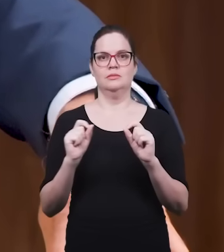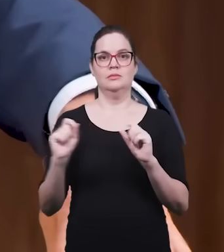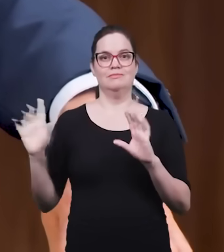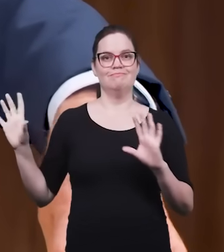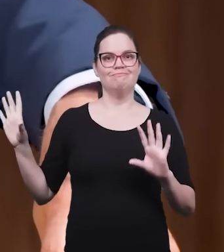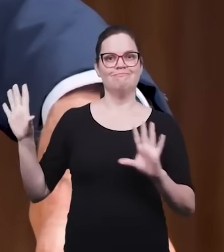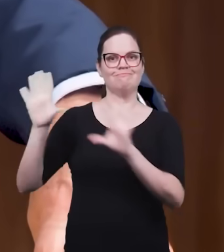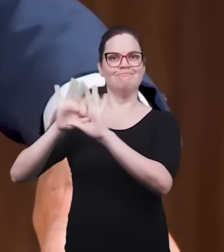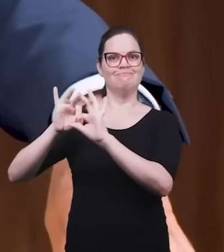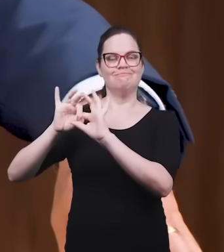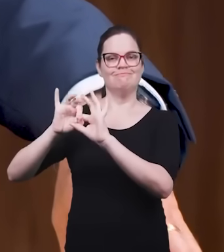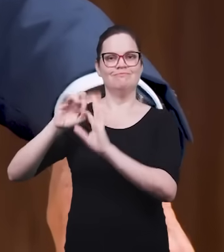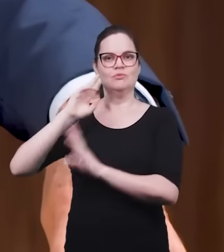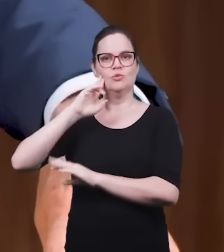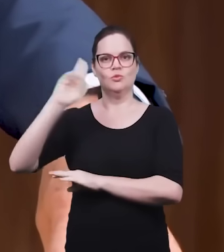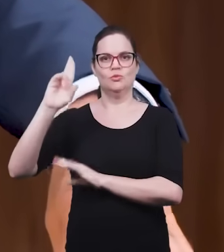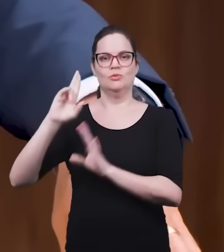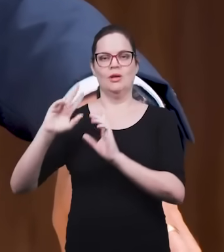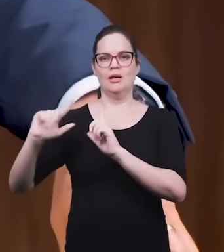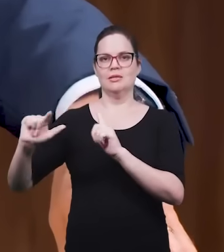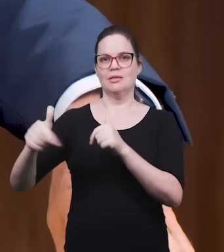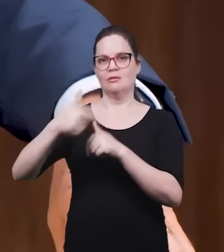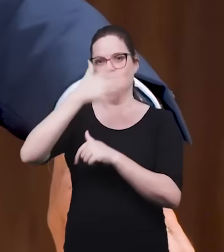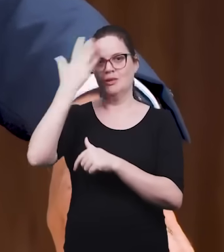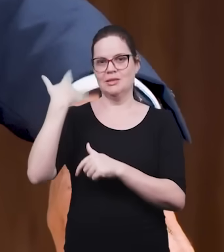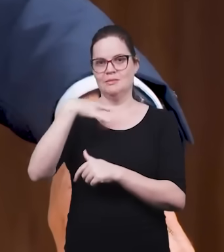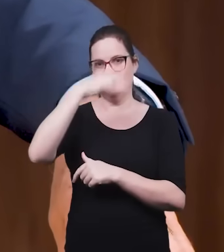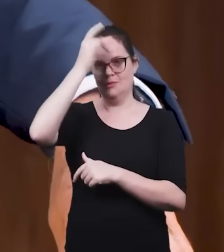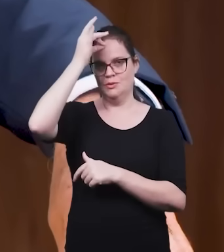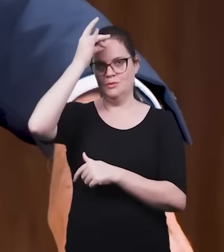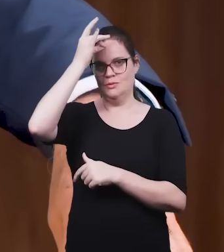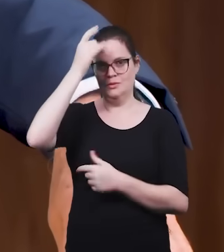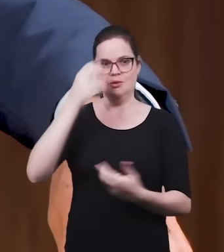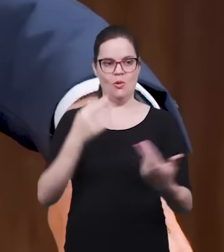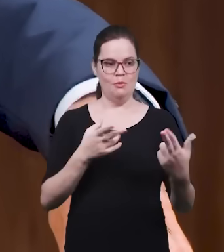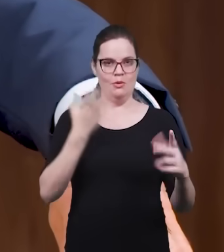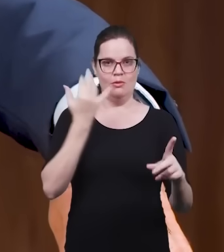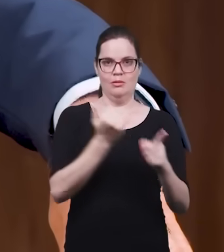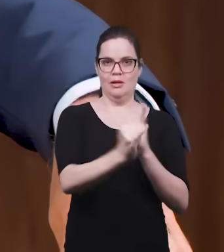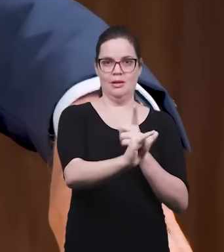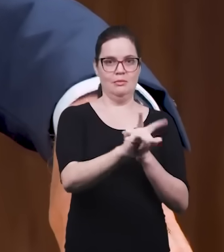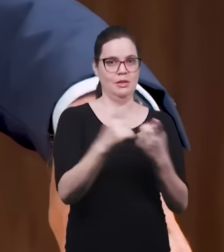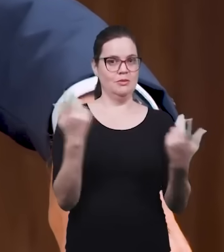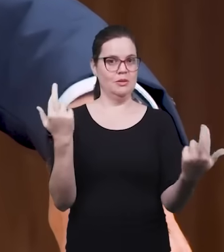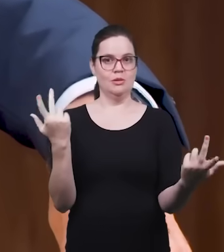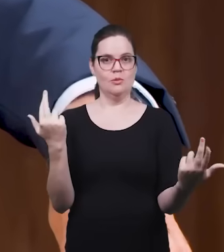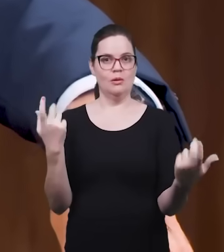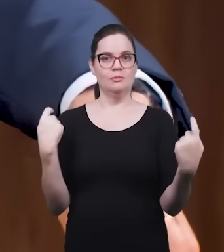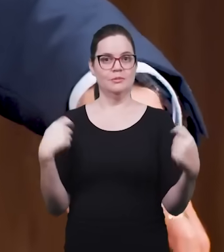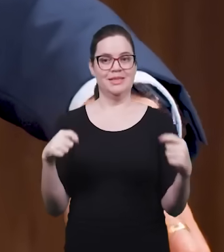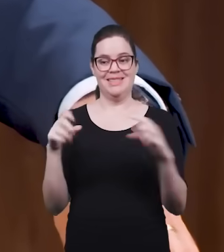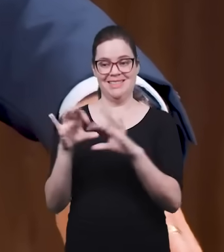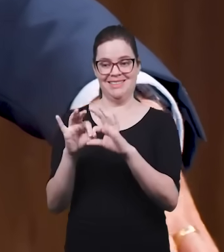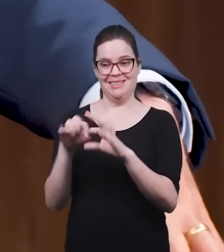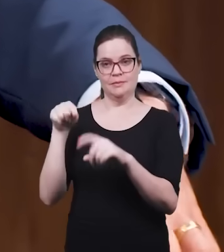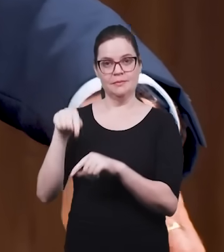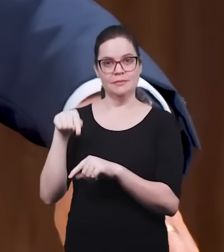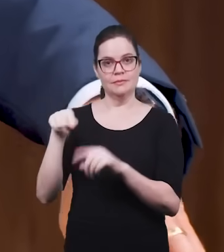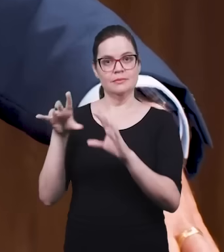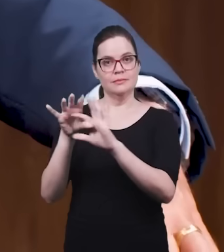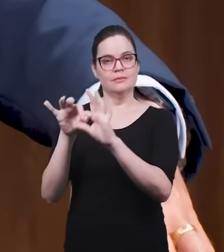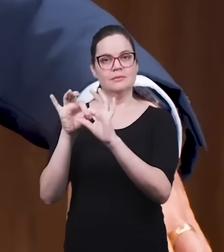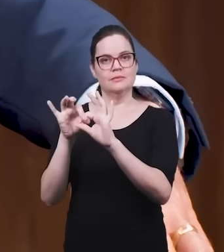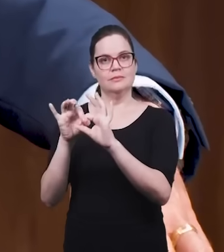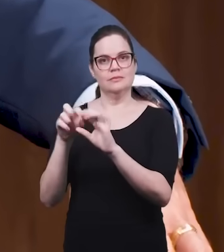tão ligado à operação do Espírito Santo quanto aquele que está interpretando. Porque